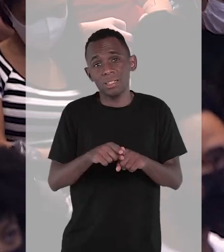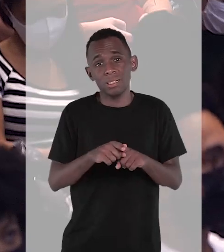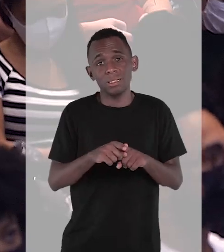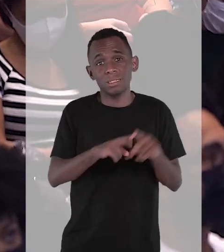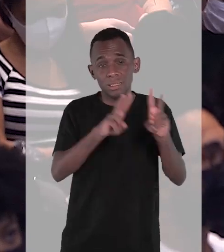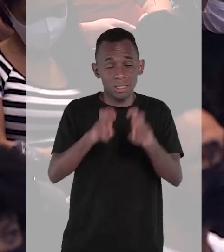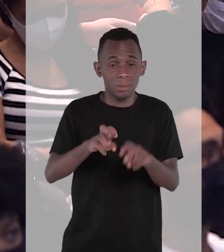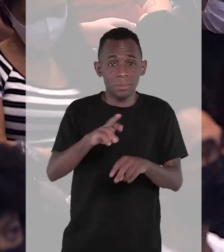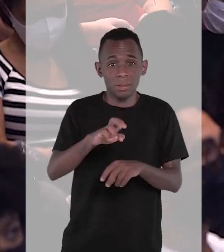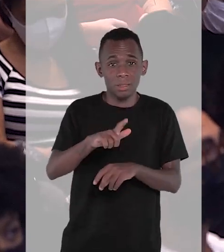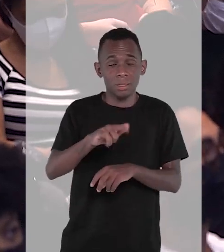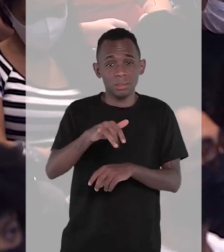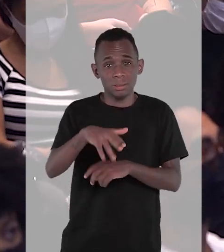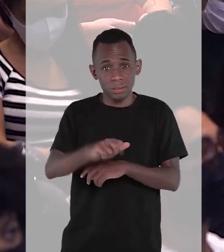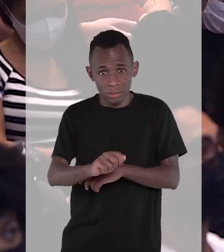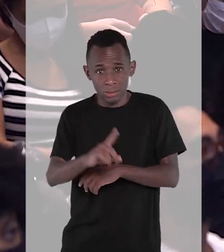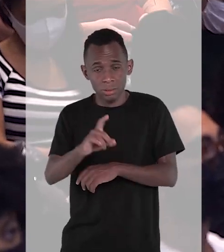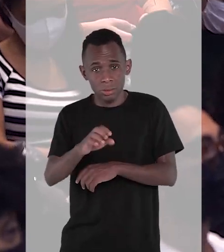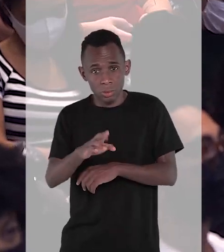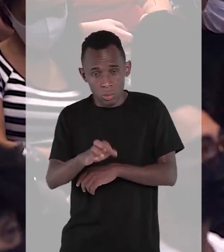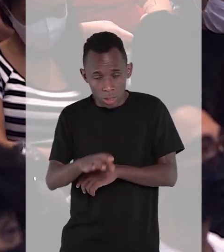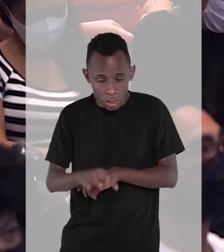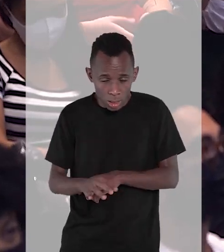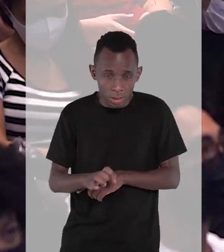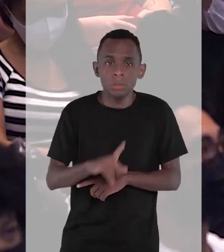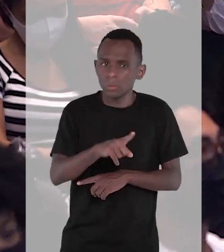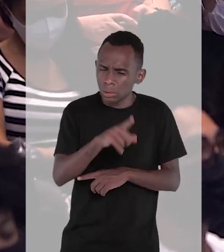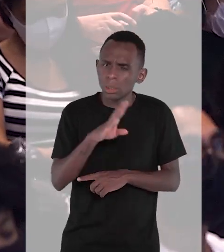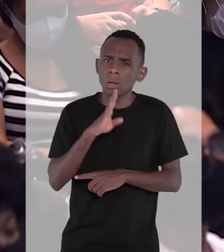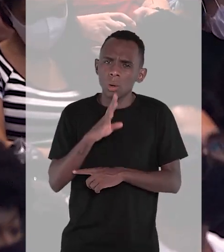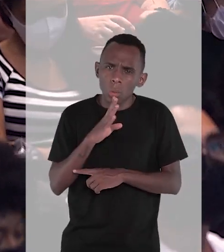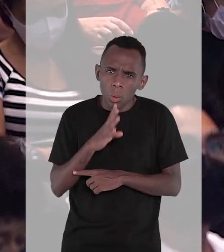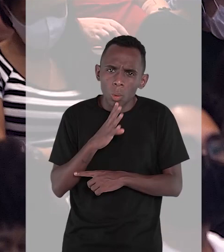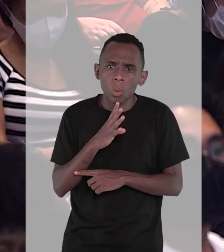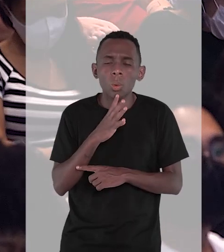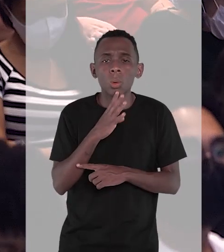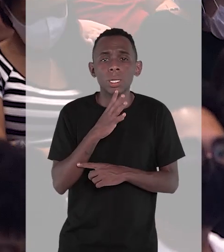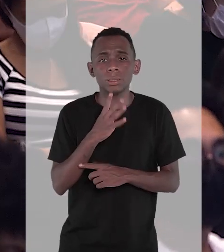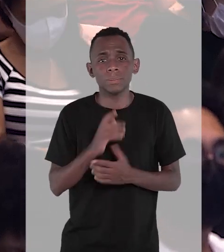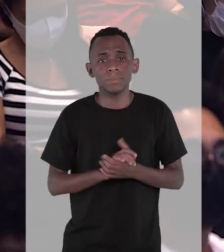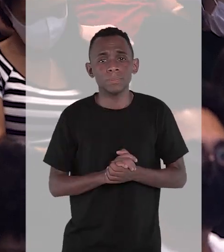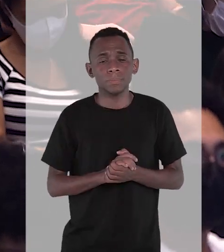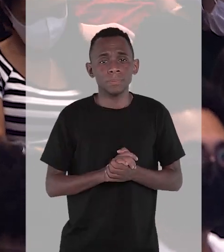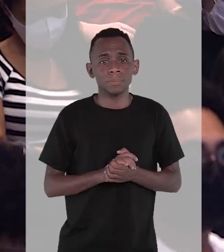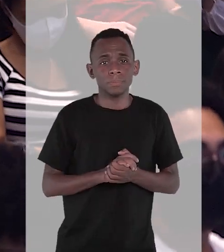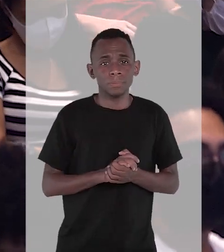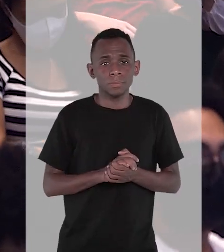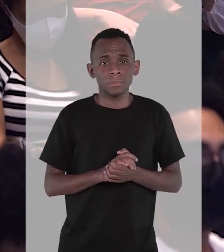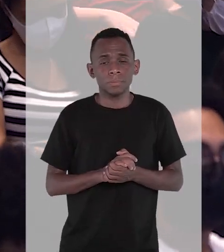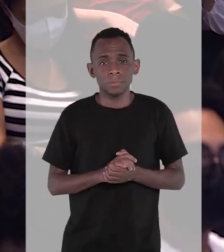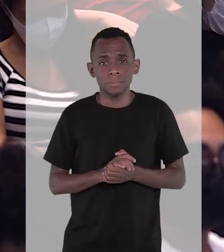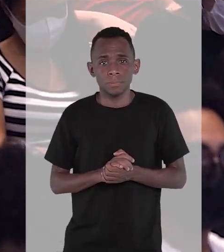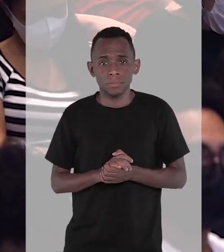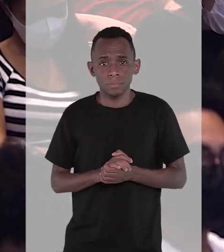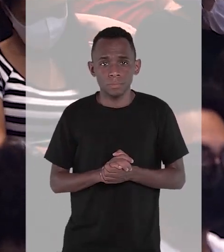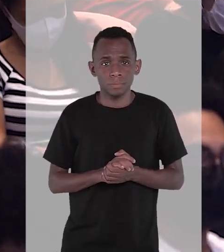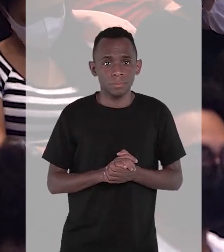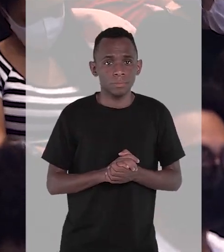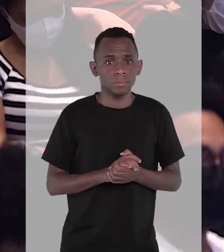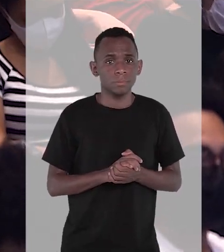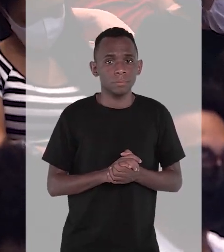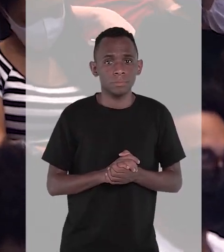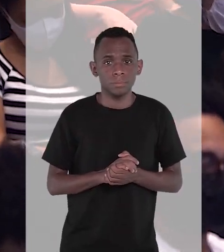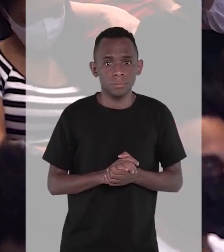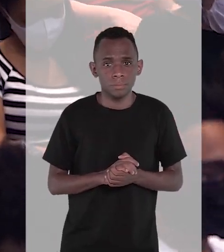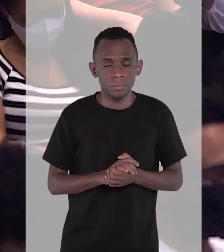Regina Duarte, né? Da obra da Aldir Blanc. Você conhece essa, né? O bêbado, equilibrista, né? E tal, né? Que foi